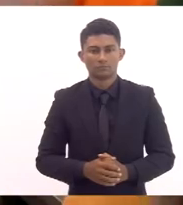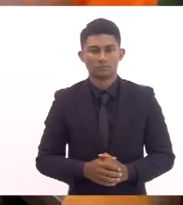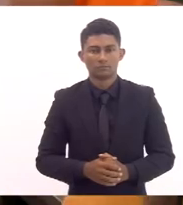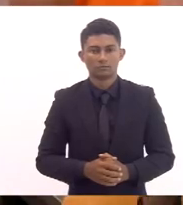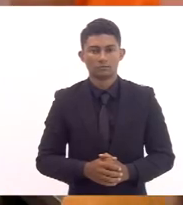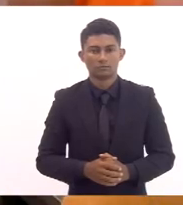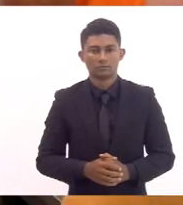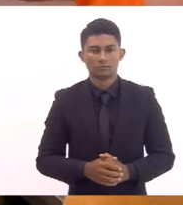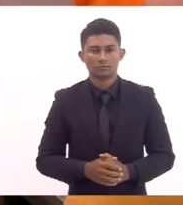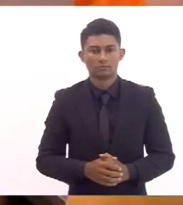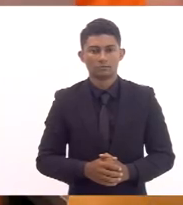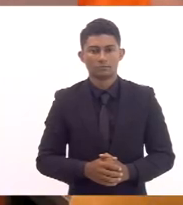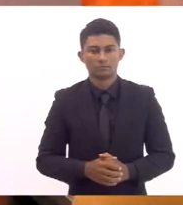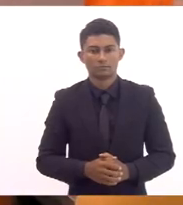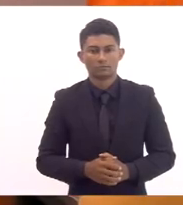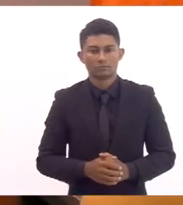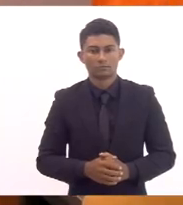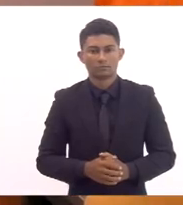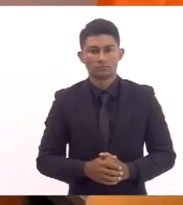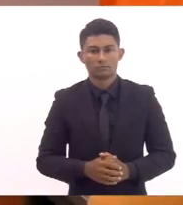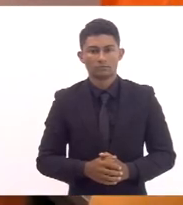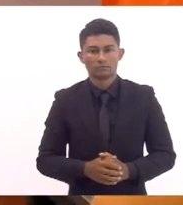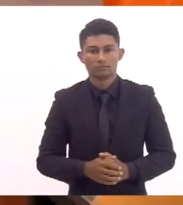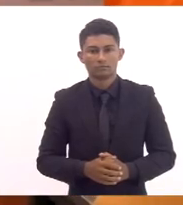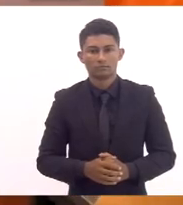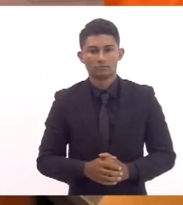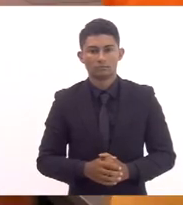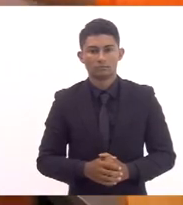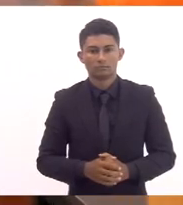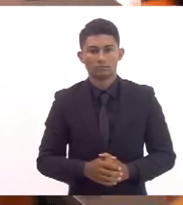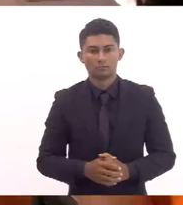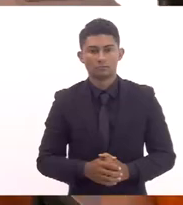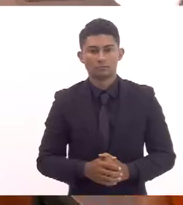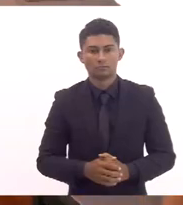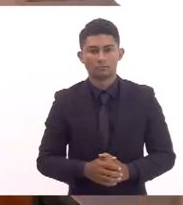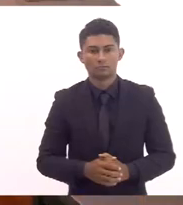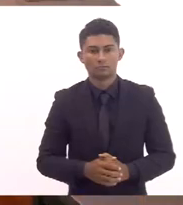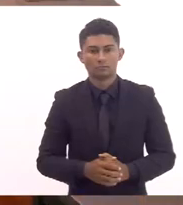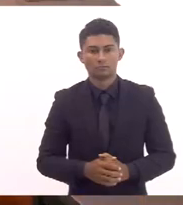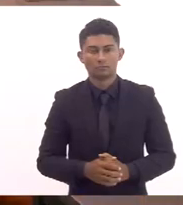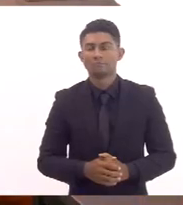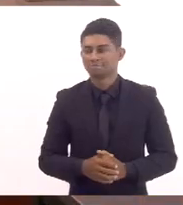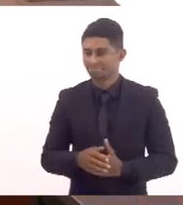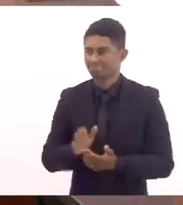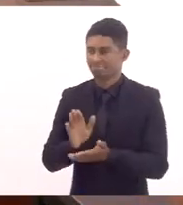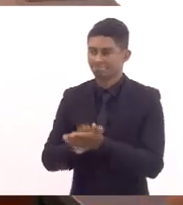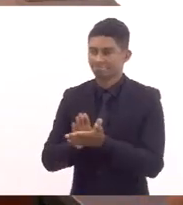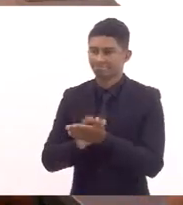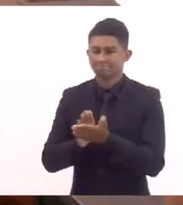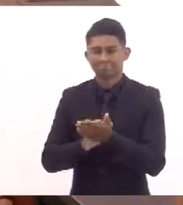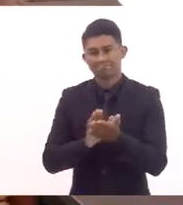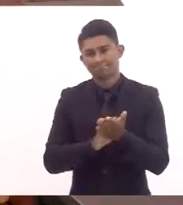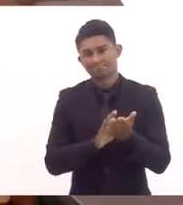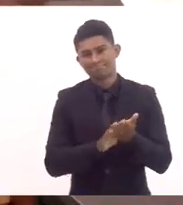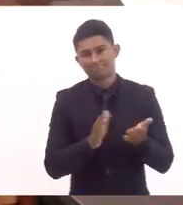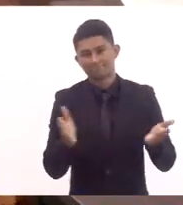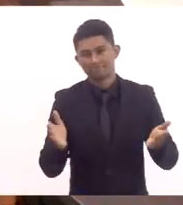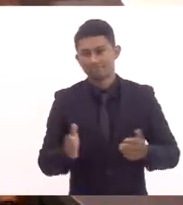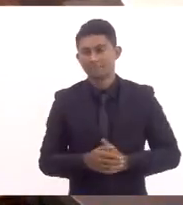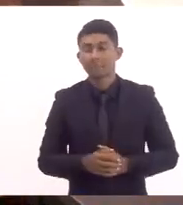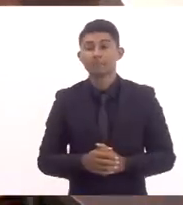oi oi E aí e parabéns parabéns